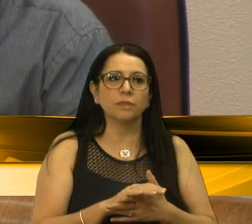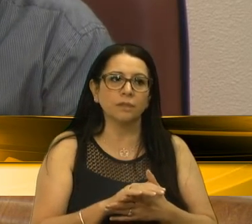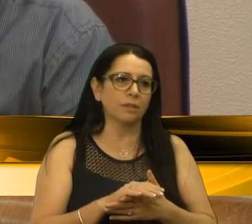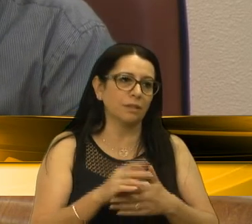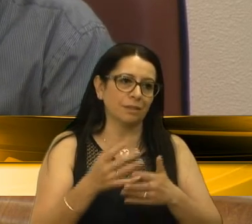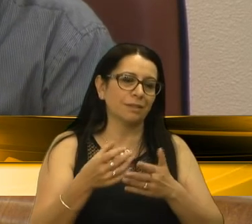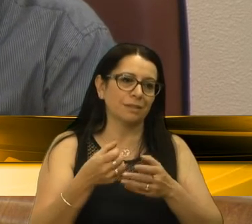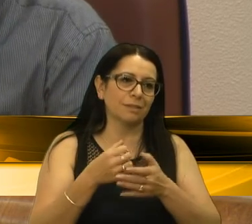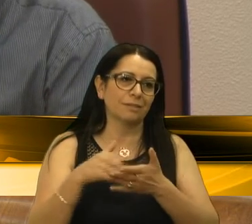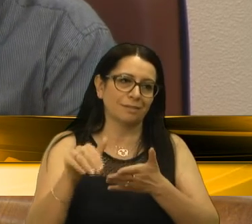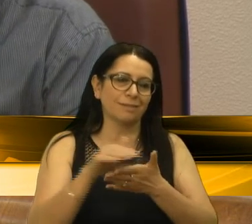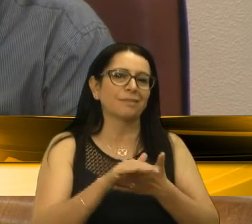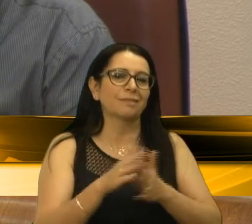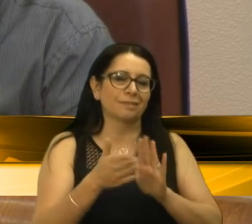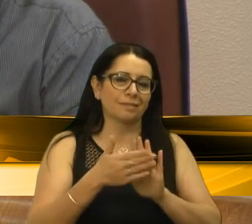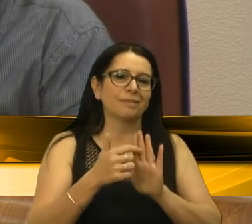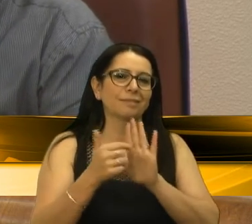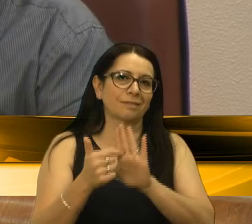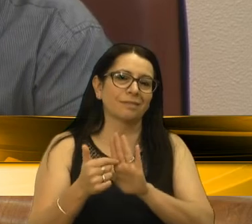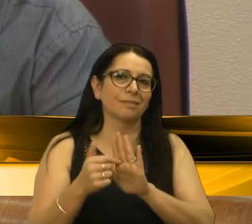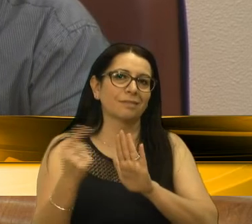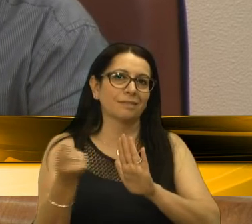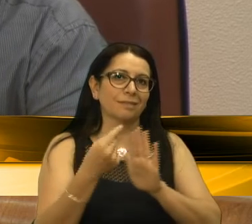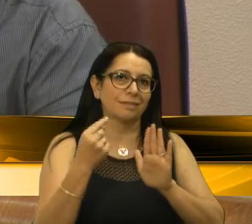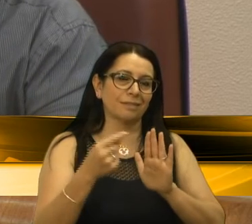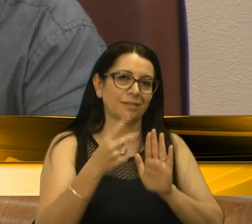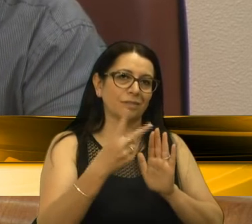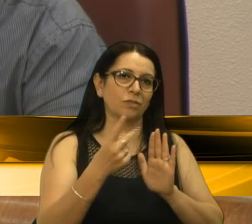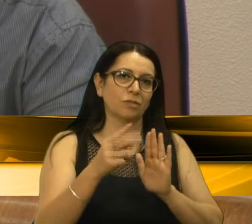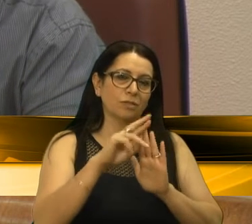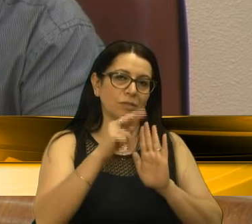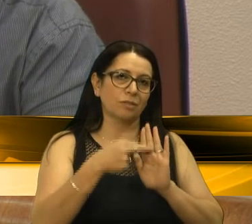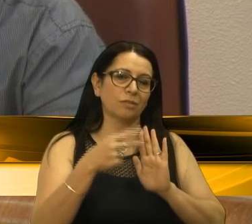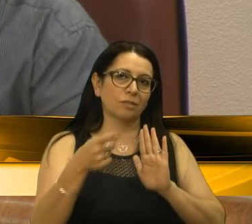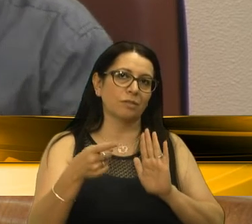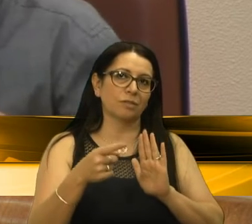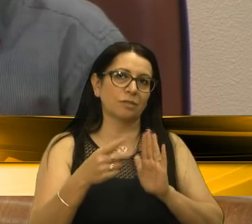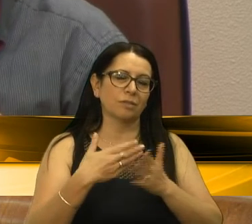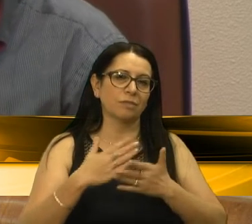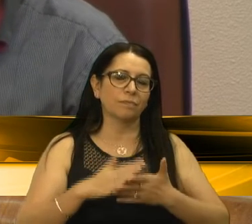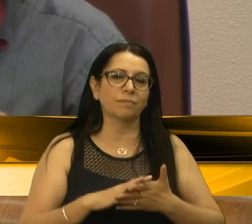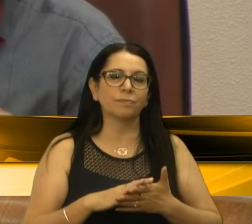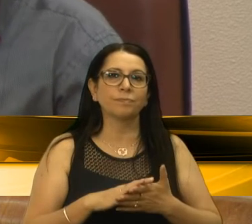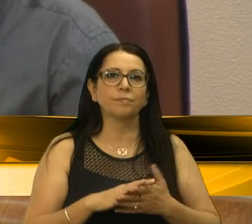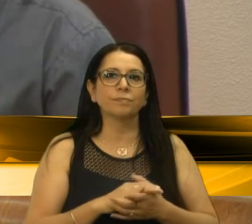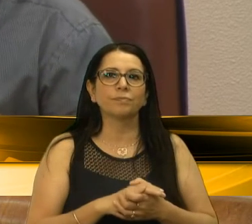Deise apresentou proposta, o Conselho até hoje não emitiu resolução. Passado isso, nós apresentamos.